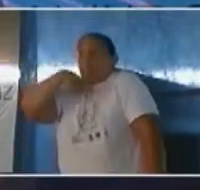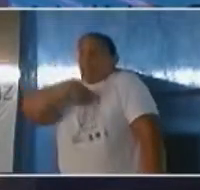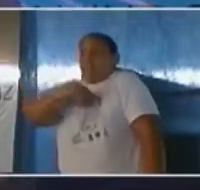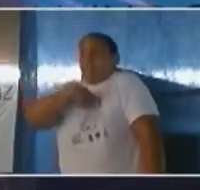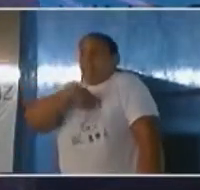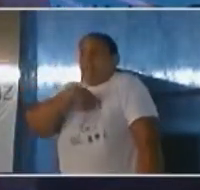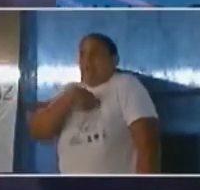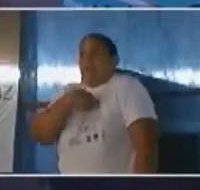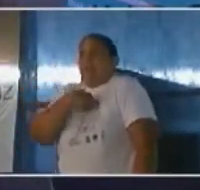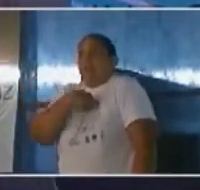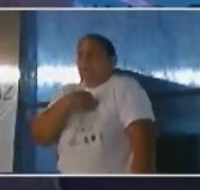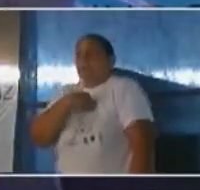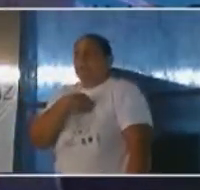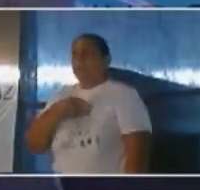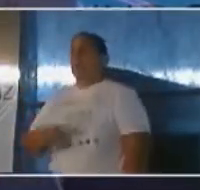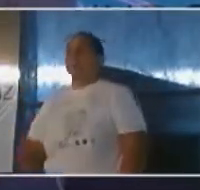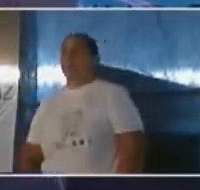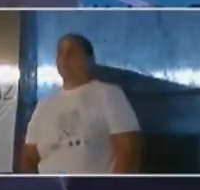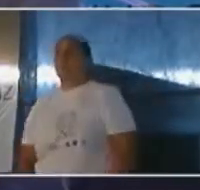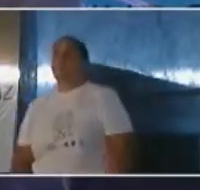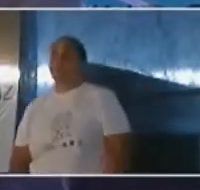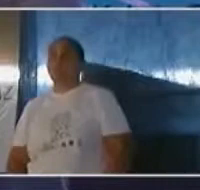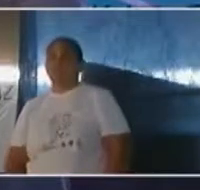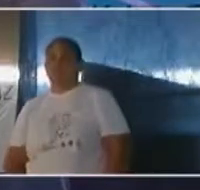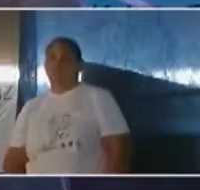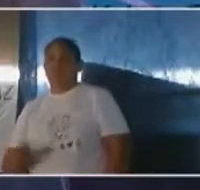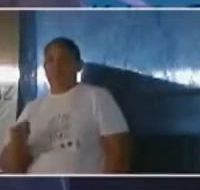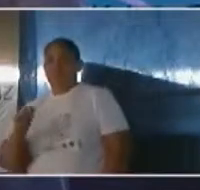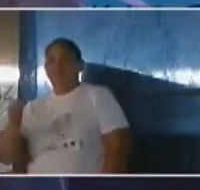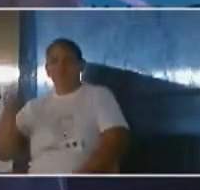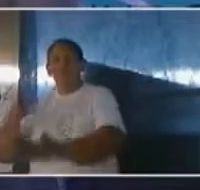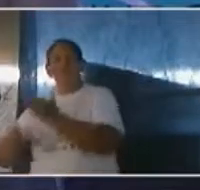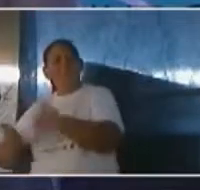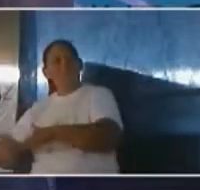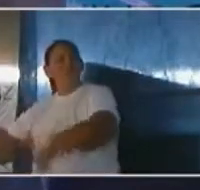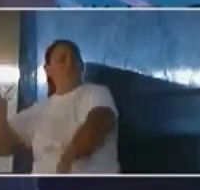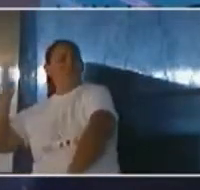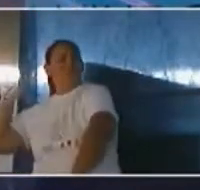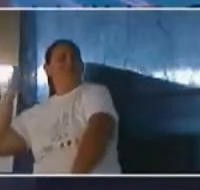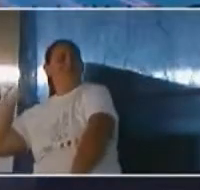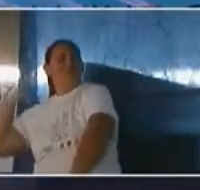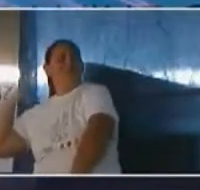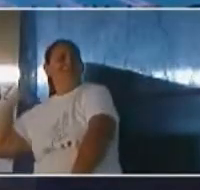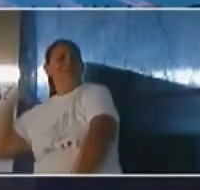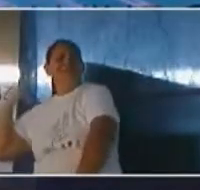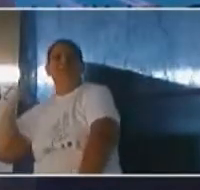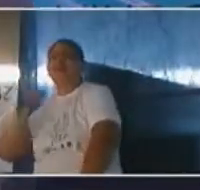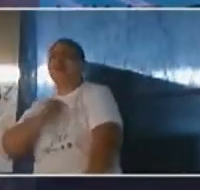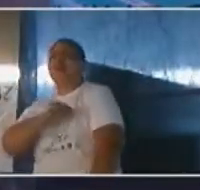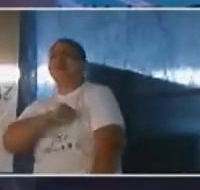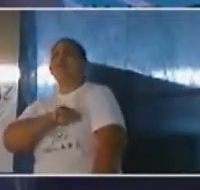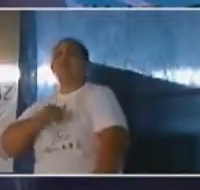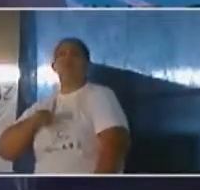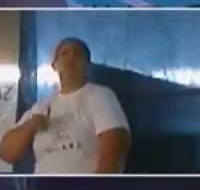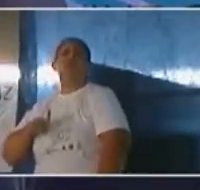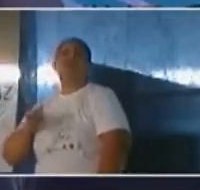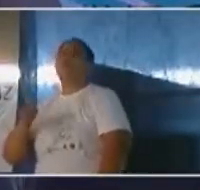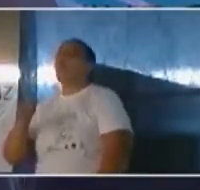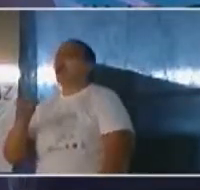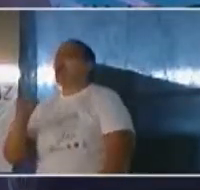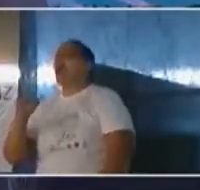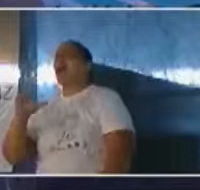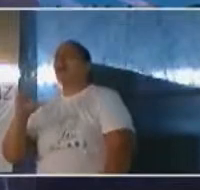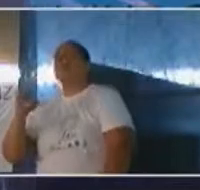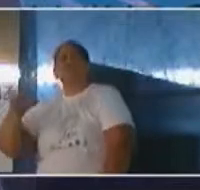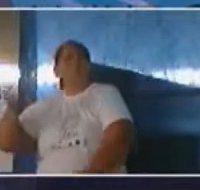Gente, isso foi no tempo de Paulo. Foi no tempo do apóstolo Paulo, um tempão atrás,